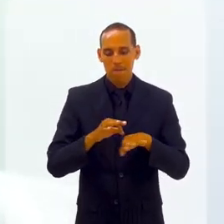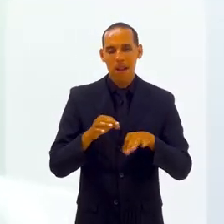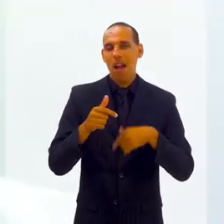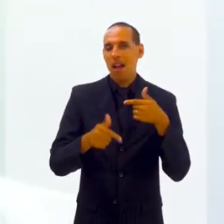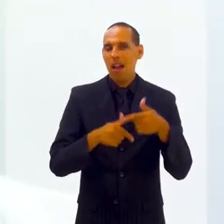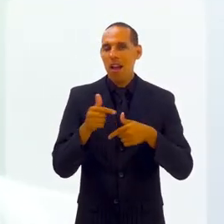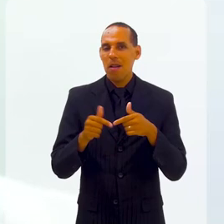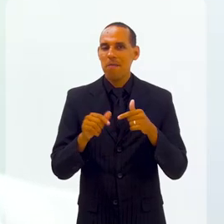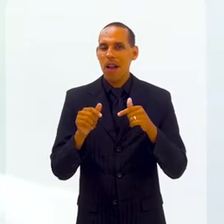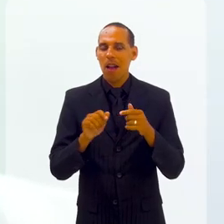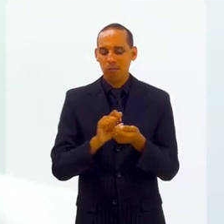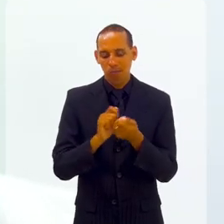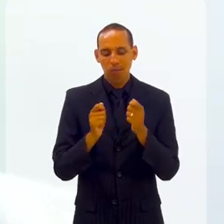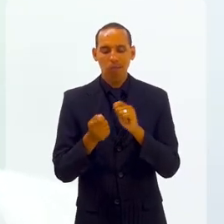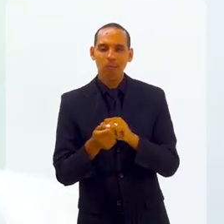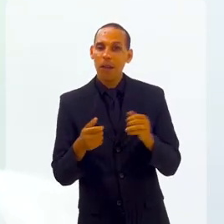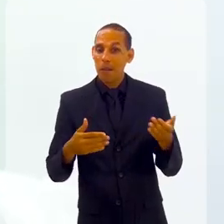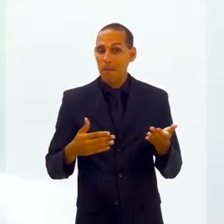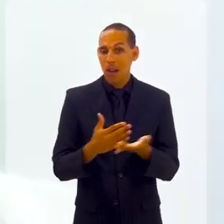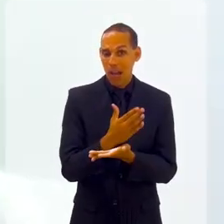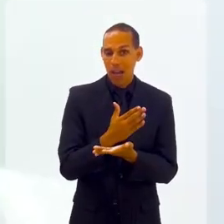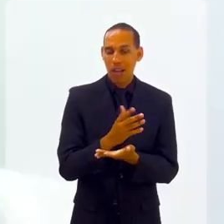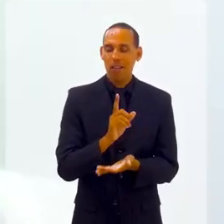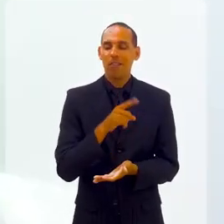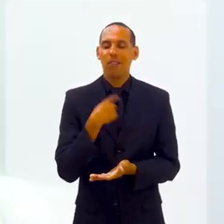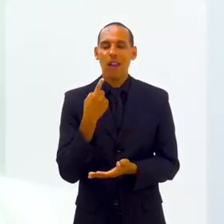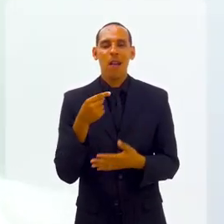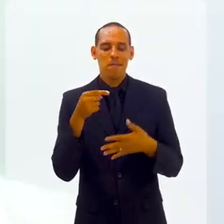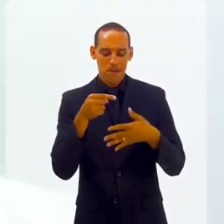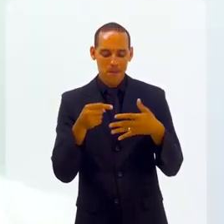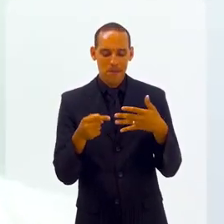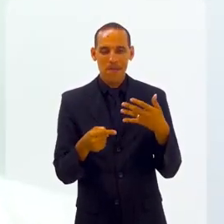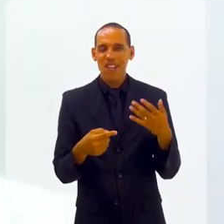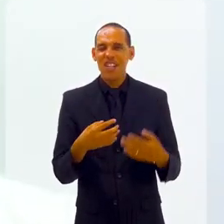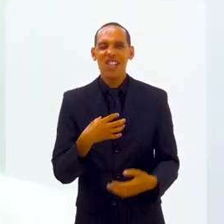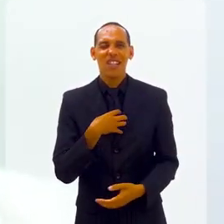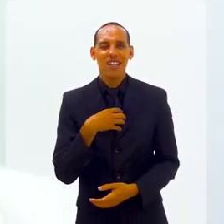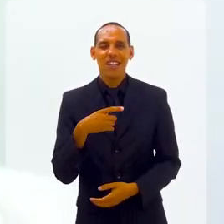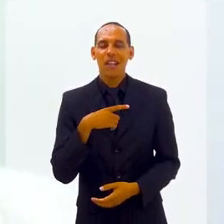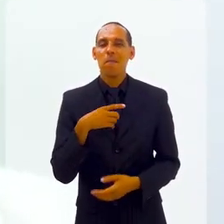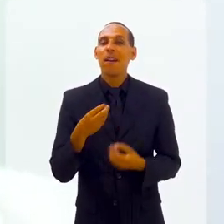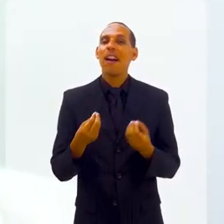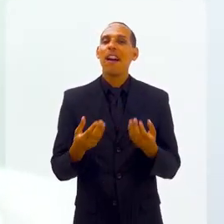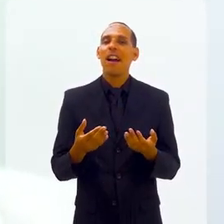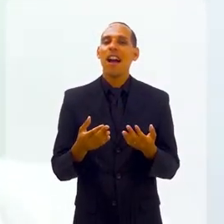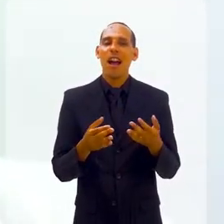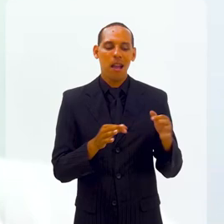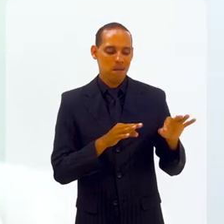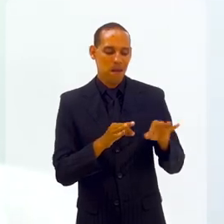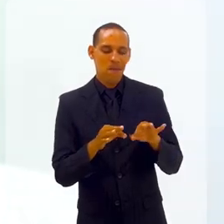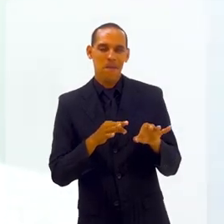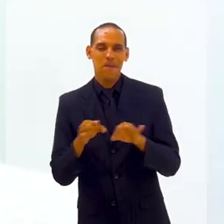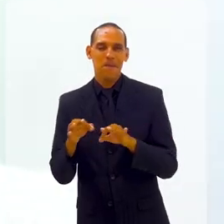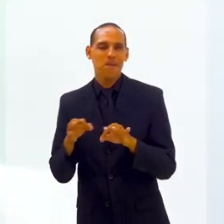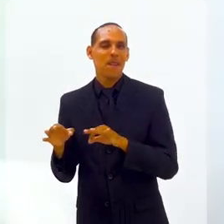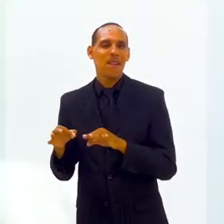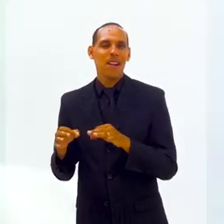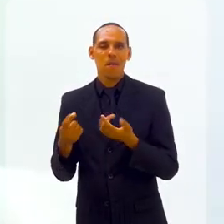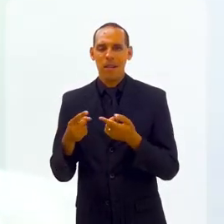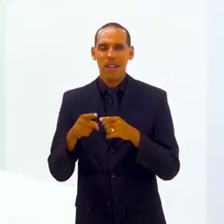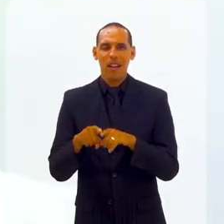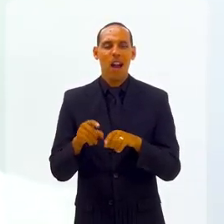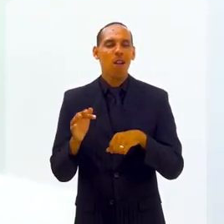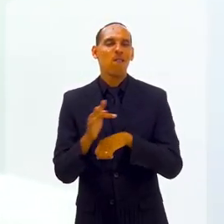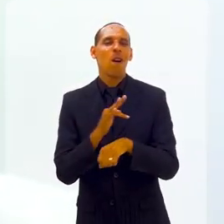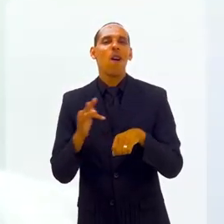sendo adequado sendo aprovado a gente tem as formas de de regularizar né de